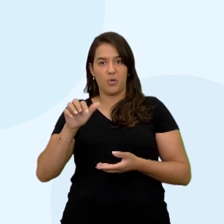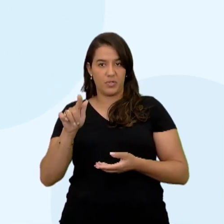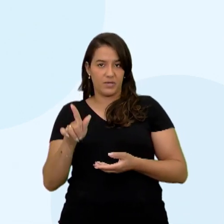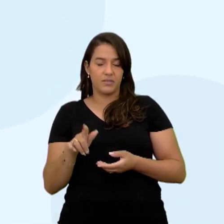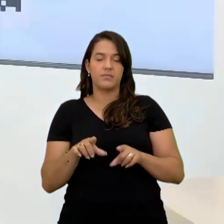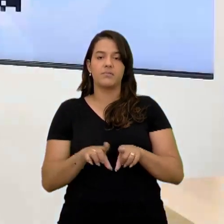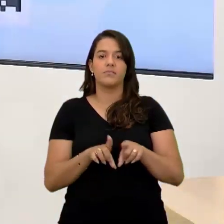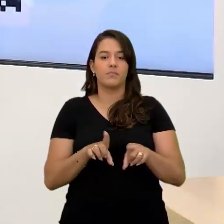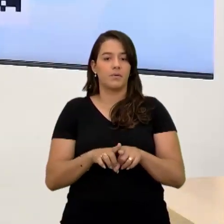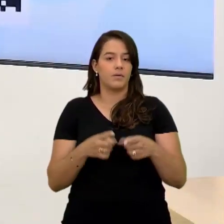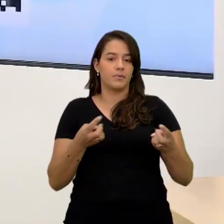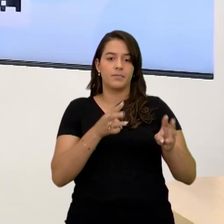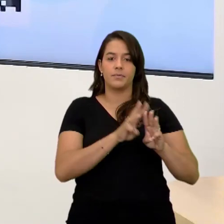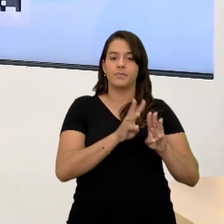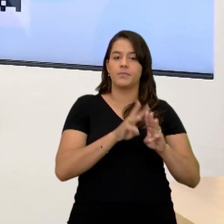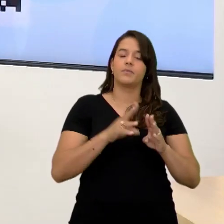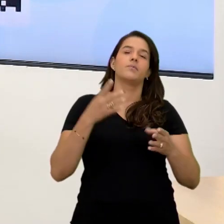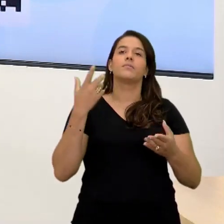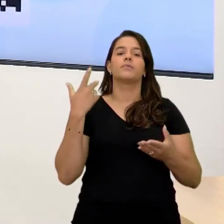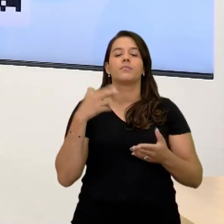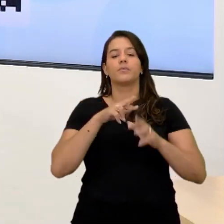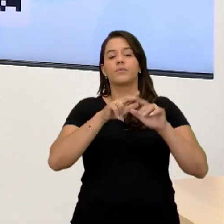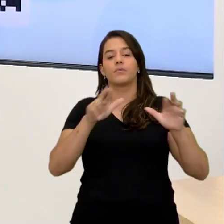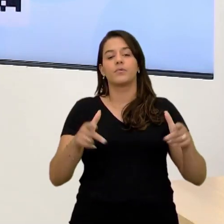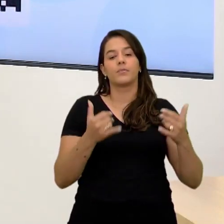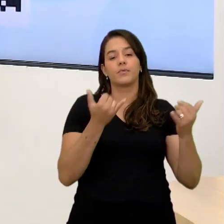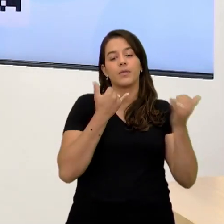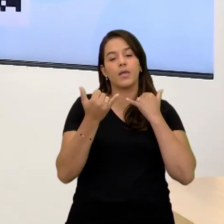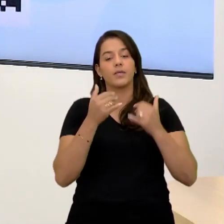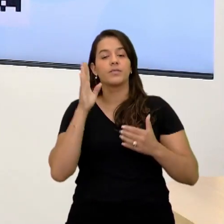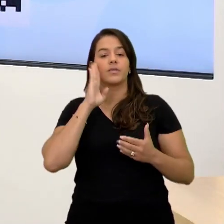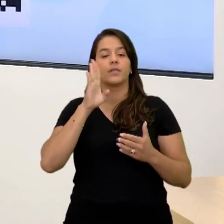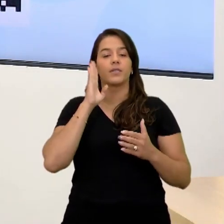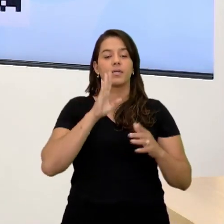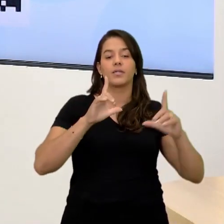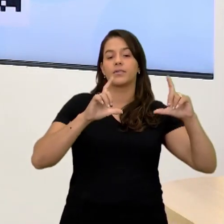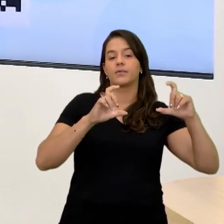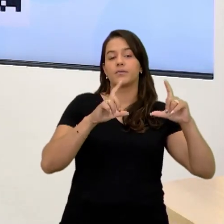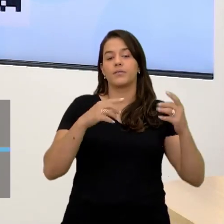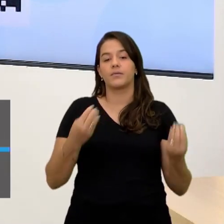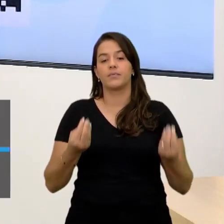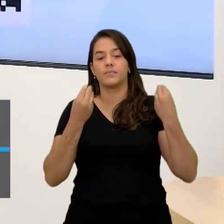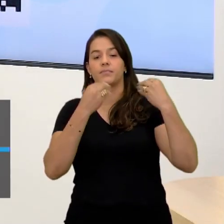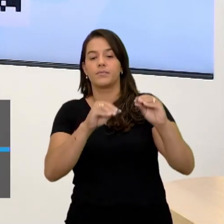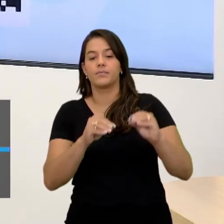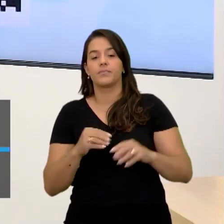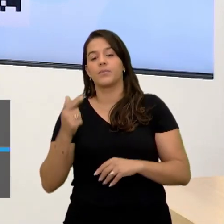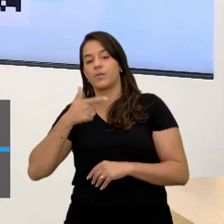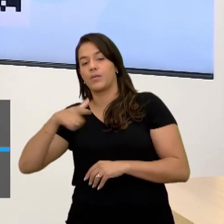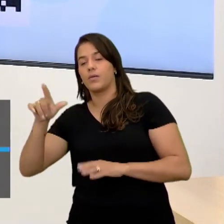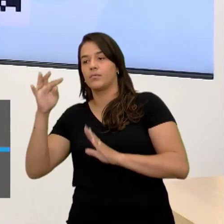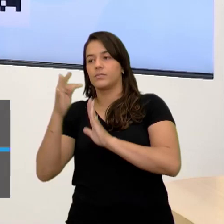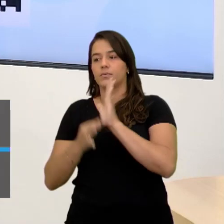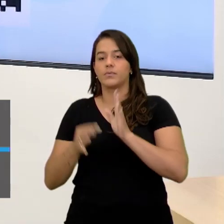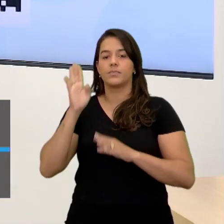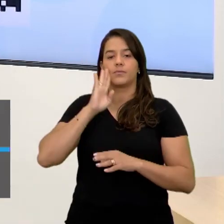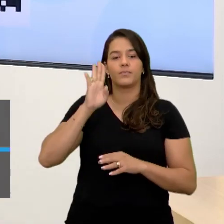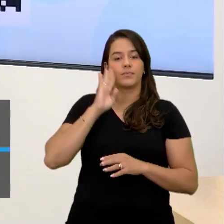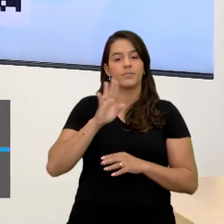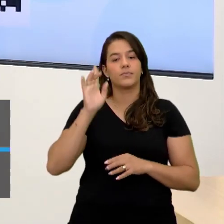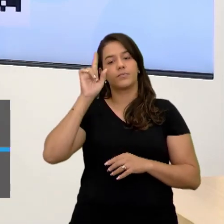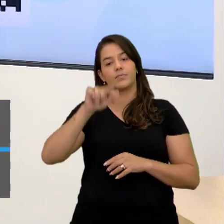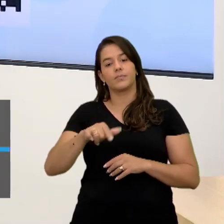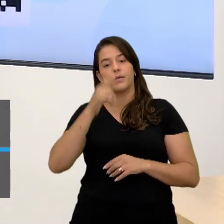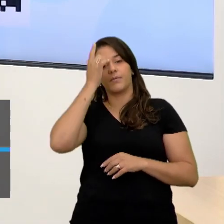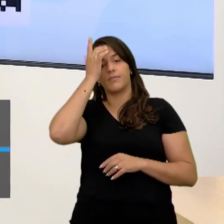verdade funciona como um reservatório. Você vai pegando, eu achei legal essa imagem aqui, coloco lá. Achei legal um texto, coloco lá no Padlet. E é muito fácil,